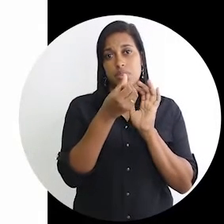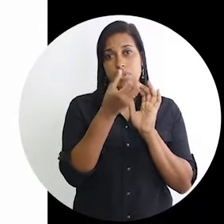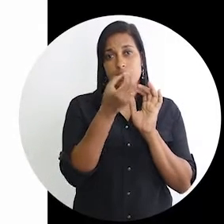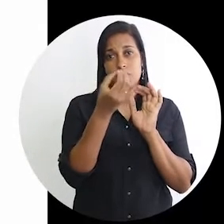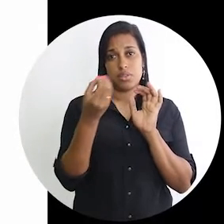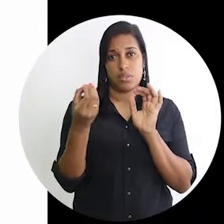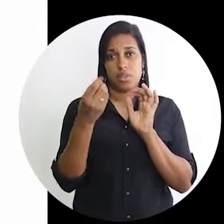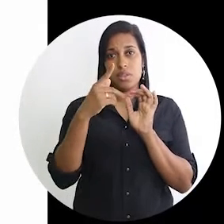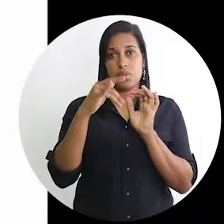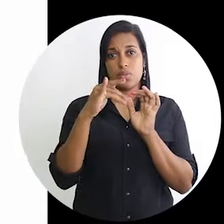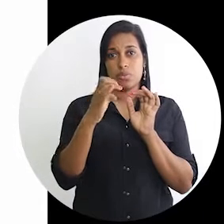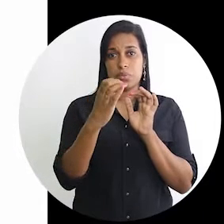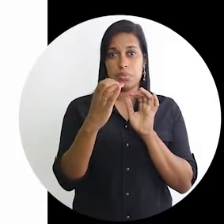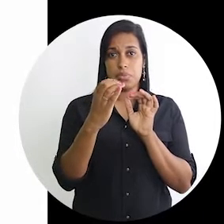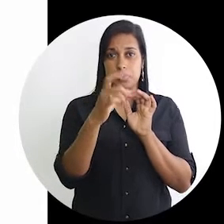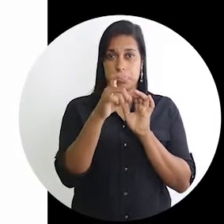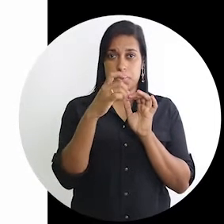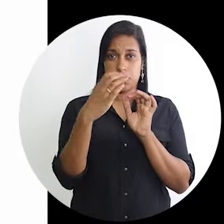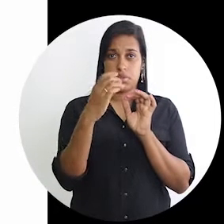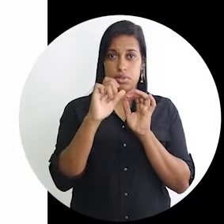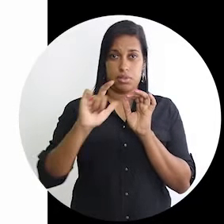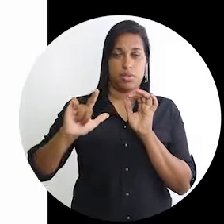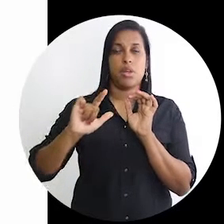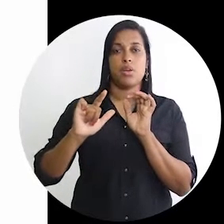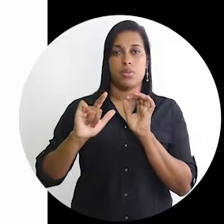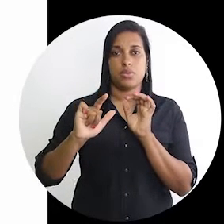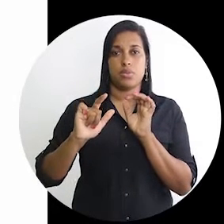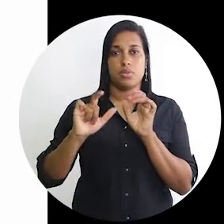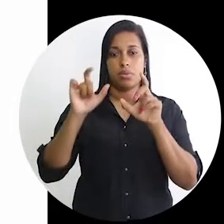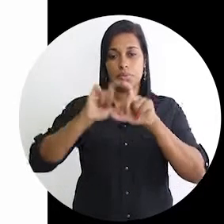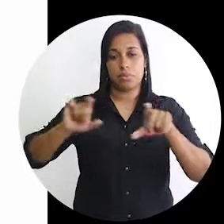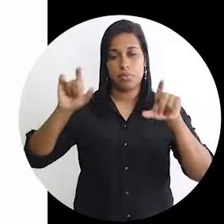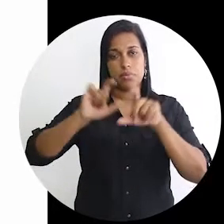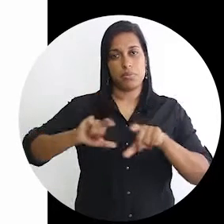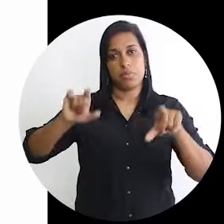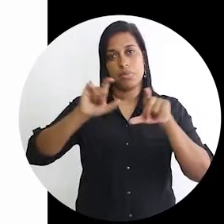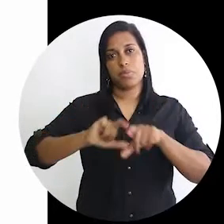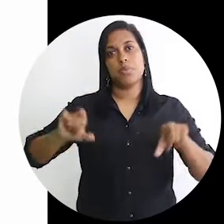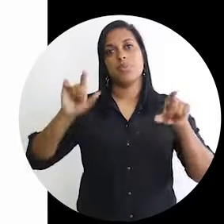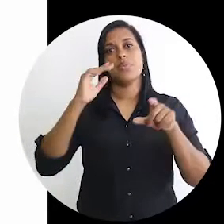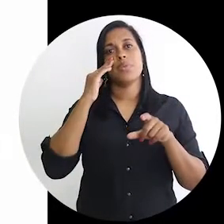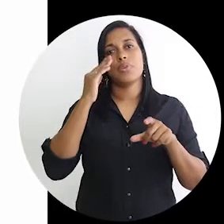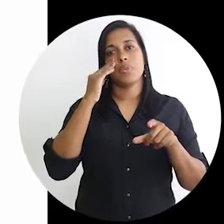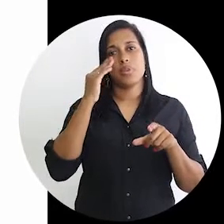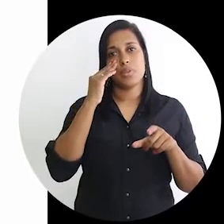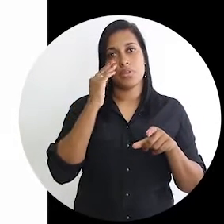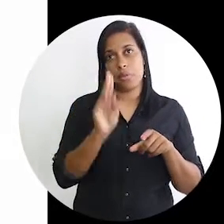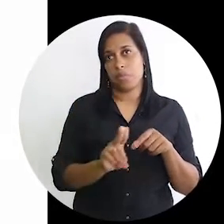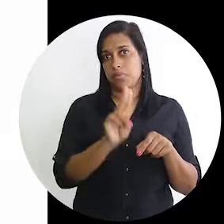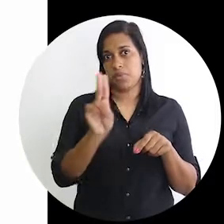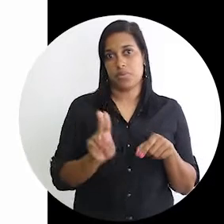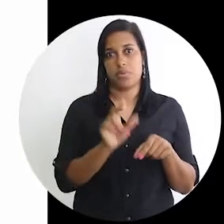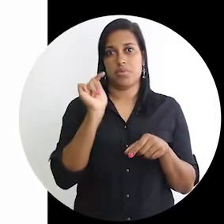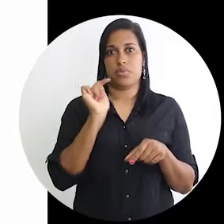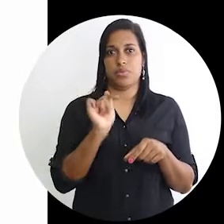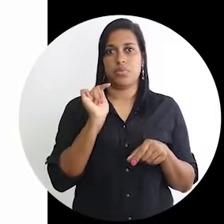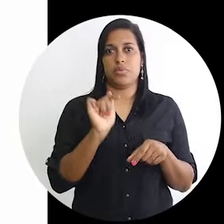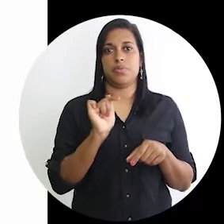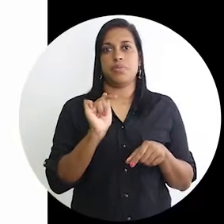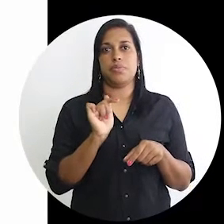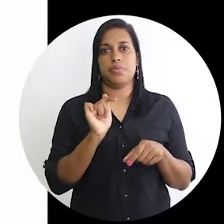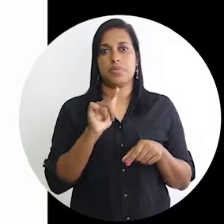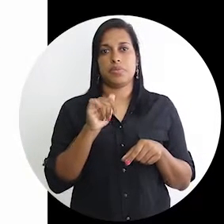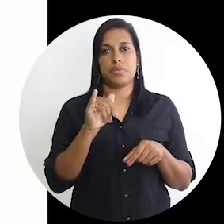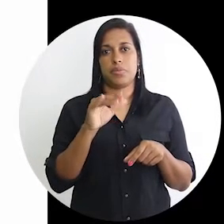600 pixels. Então ele já ia ficar cortado aqui, certo? No seu layout. Então não é recomendado você usar o